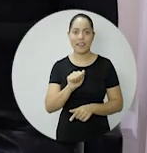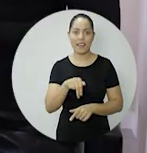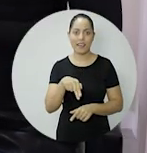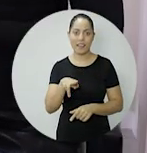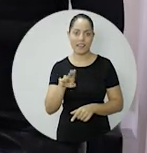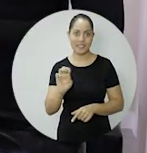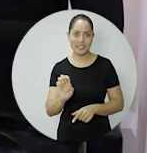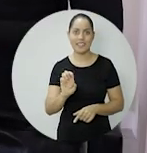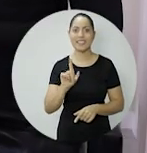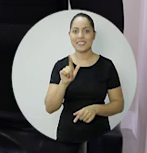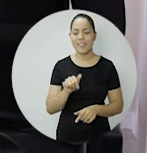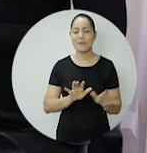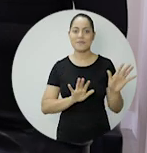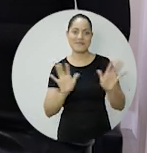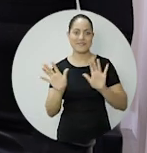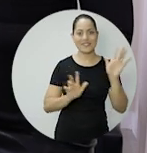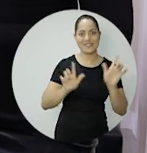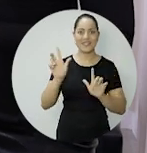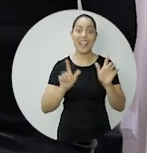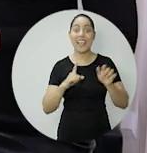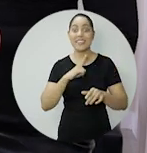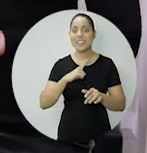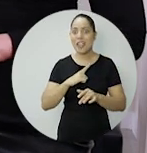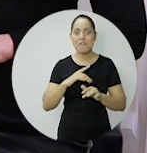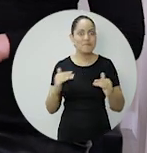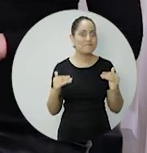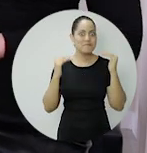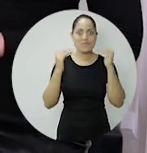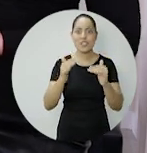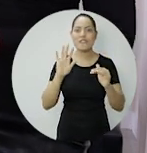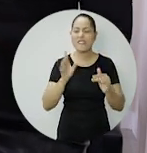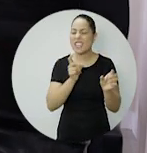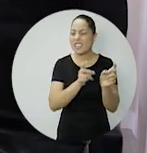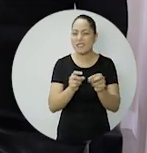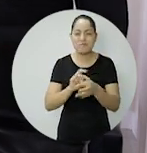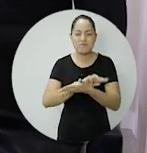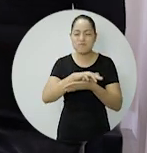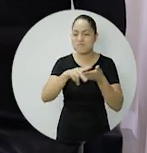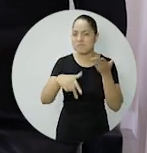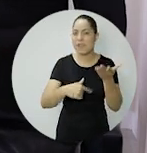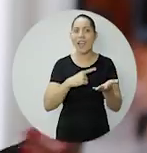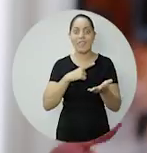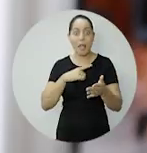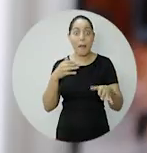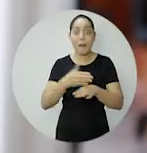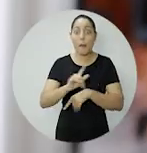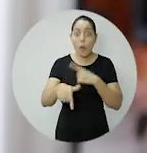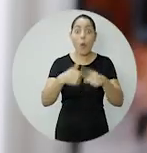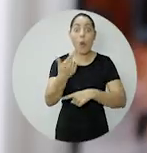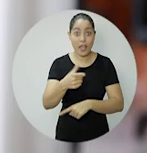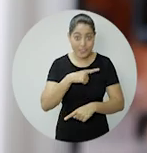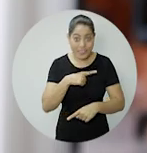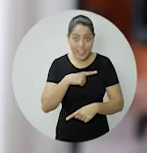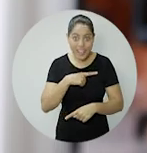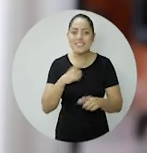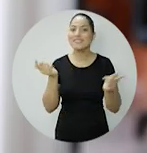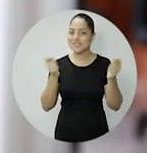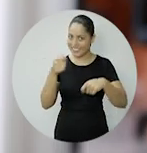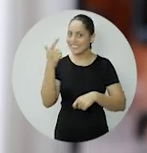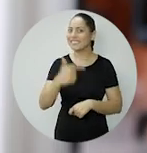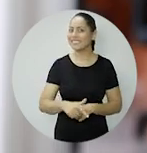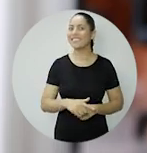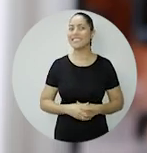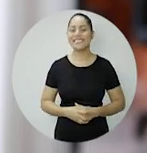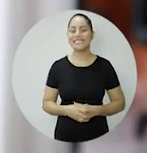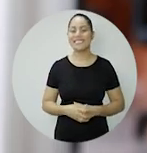CAARNE, e fizemos o bloquinho de Carnaval, que foi um sucesso. As senhas esgotaram assim rapidamente, e está todo mundo perguntando, vai ter no ano que vem? Vai